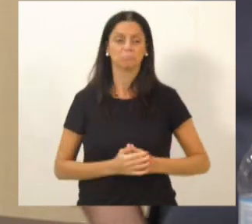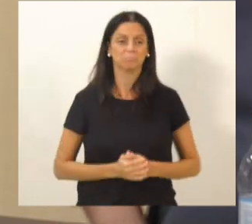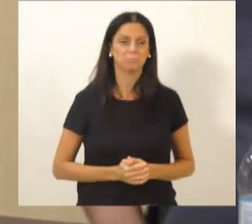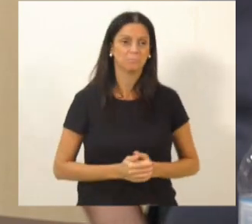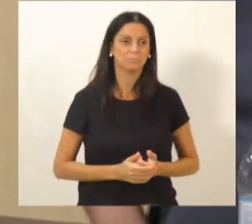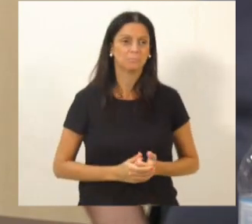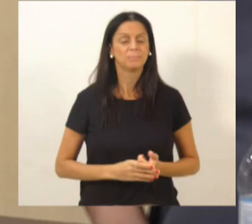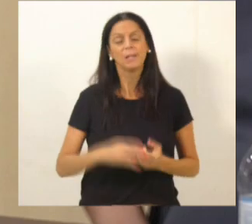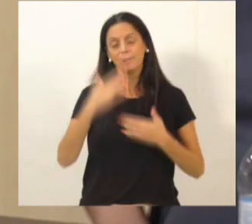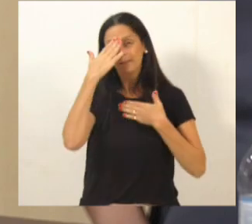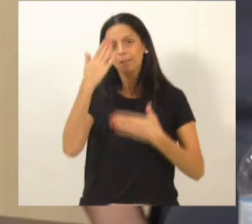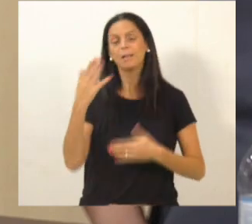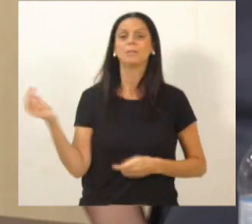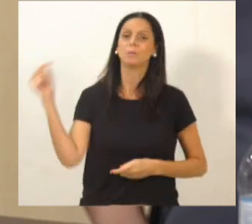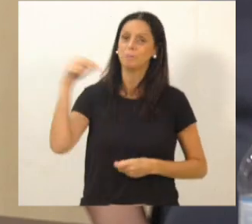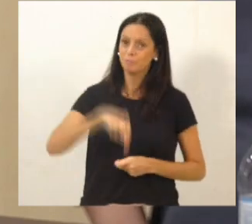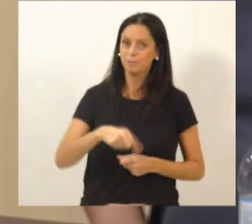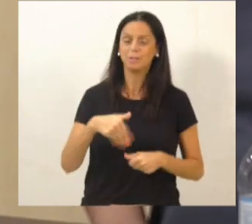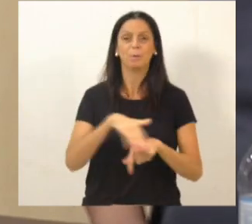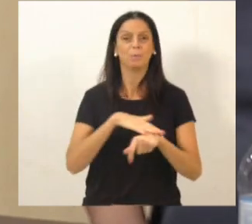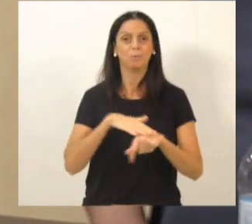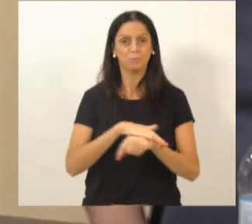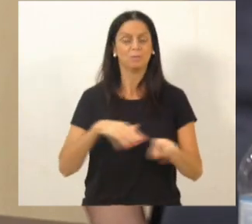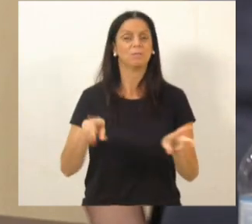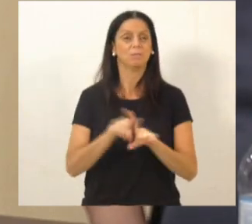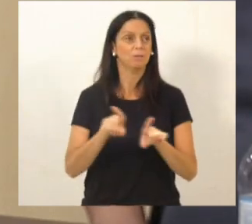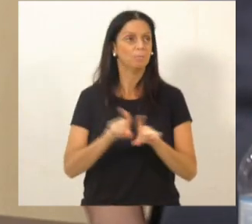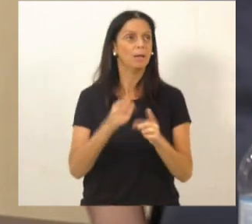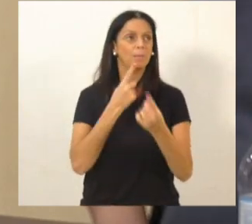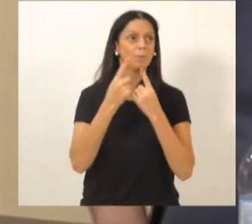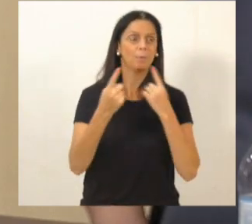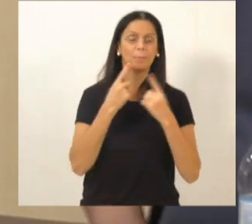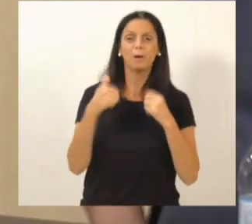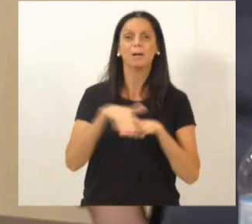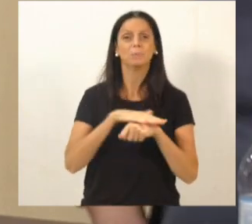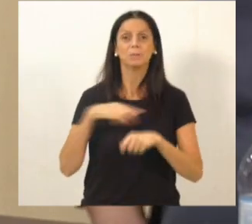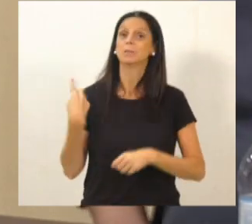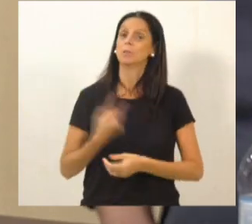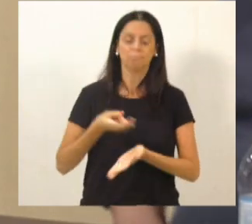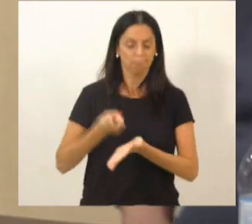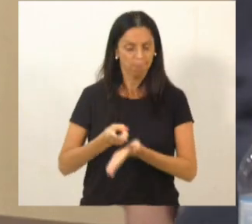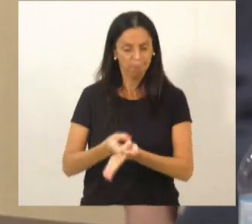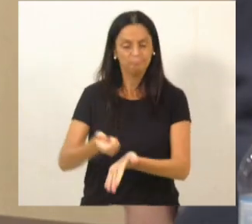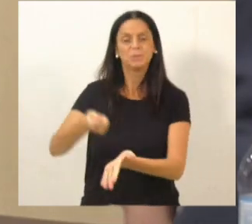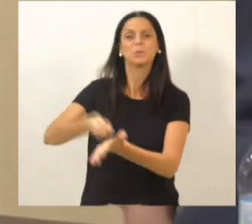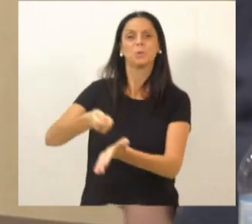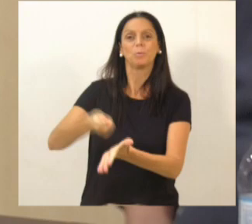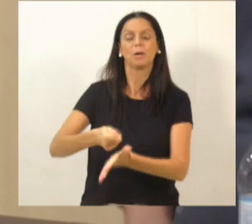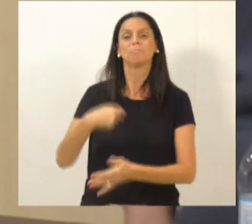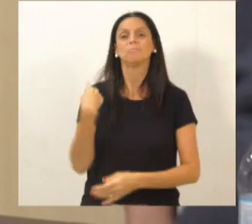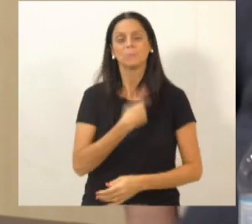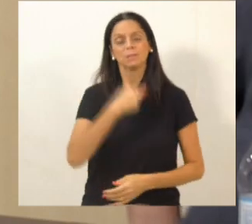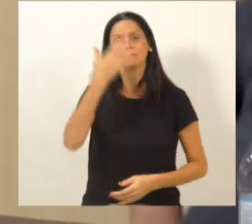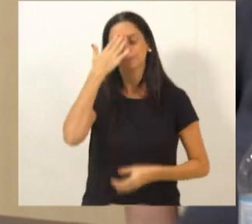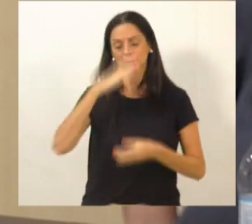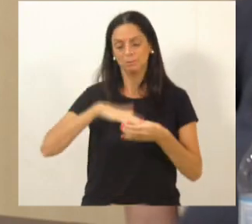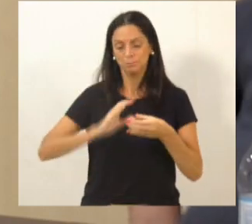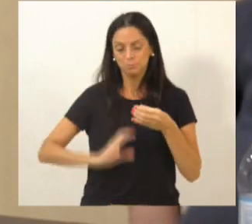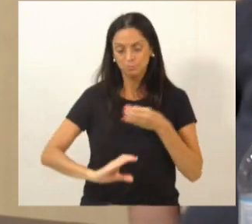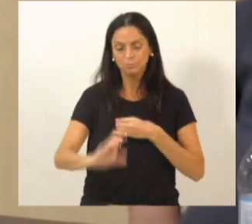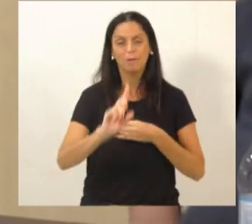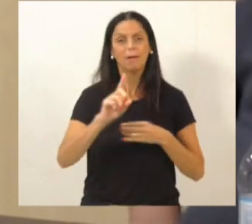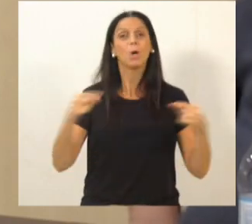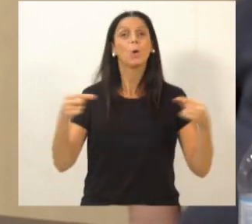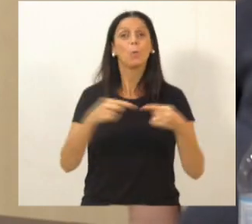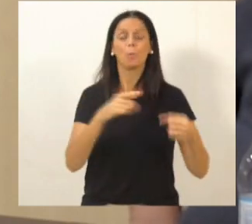agradecer pela disponibilidade de vir aqui, né, estar dialogando conosco. Nossas cobranças vão continuar. Nós sabemos que saneamento básico é saúde, embora discordamos